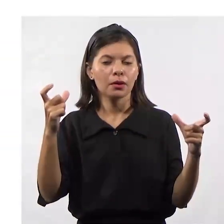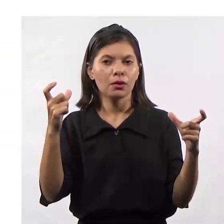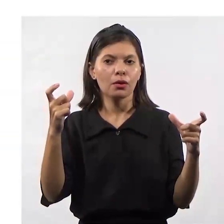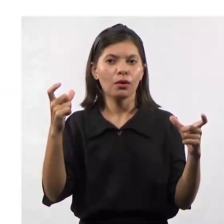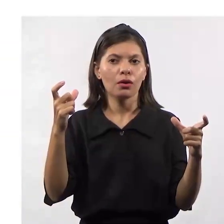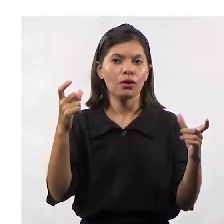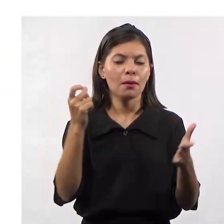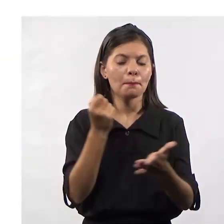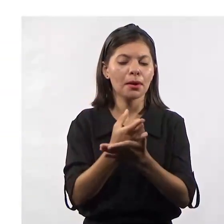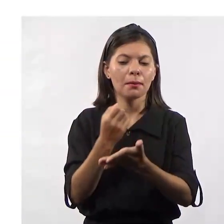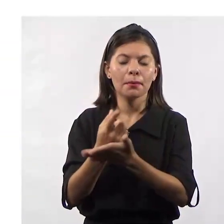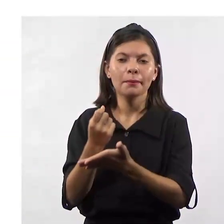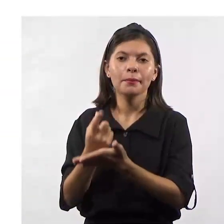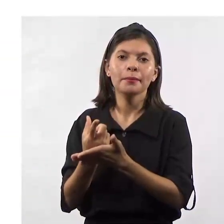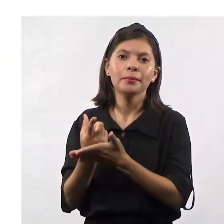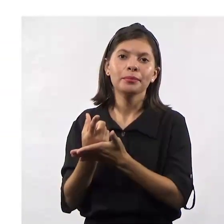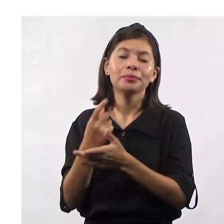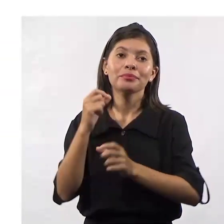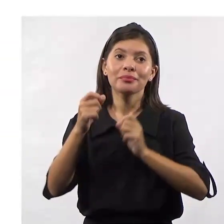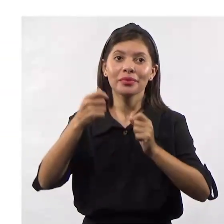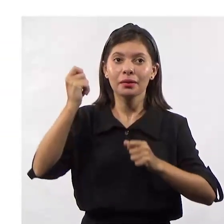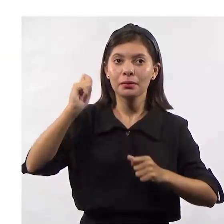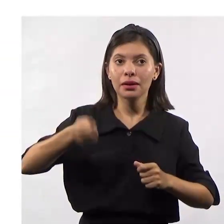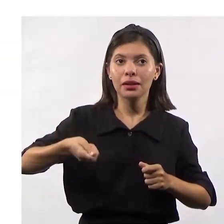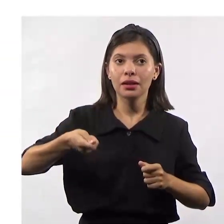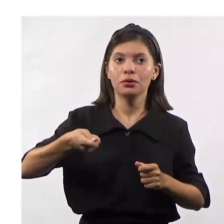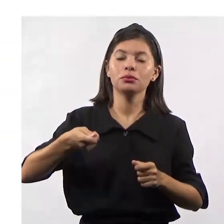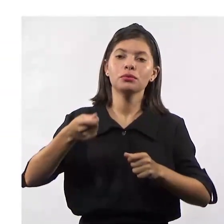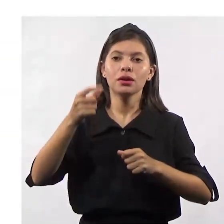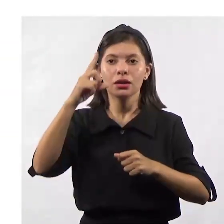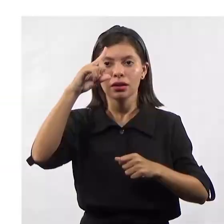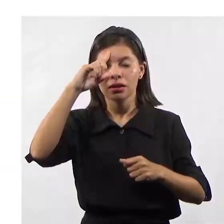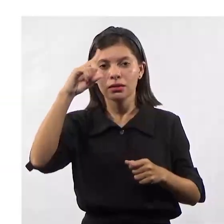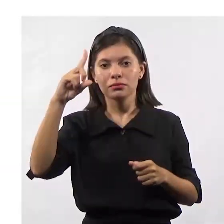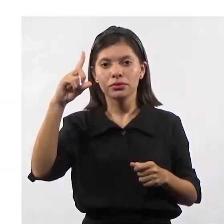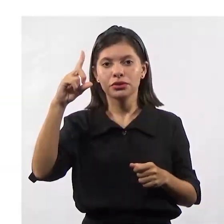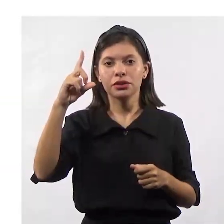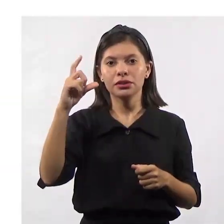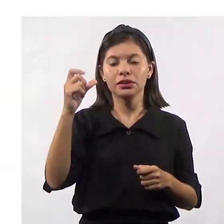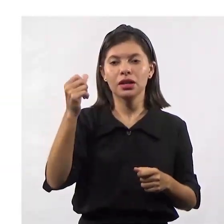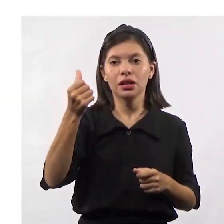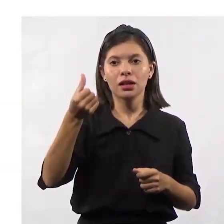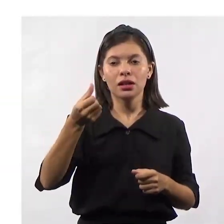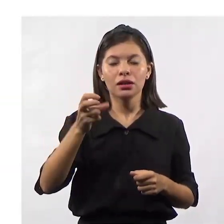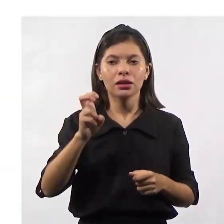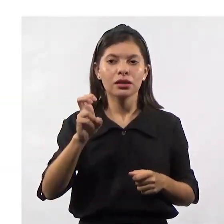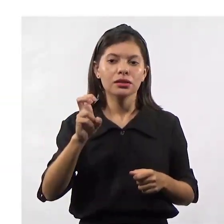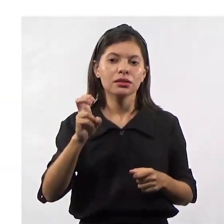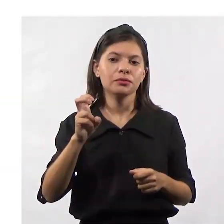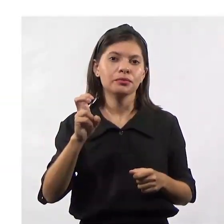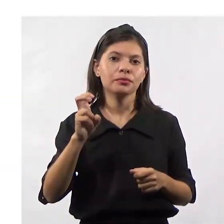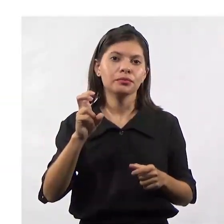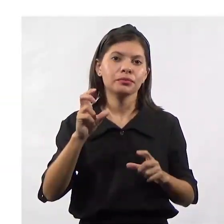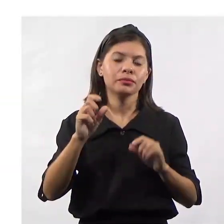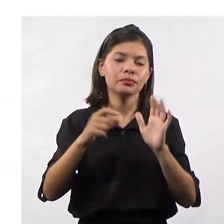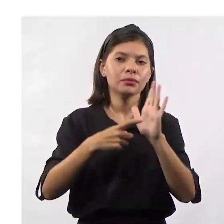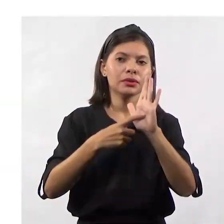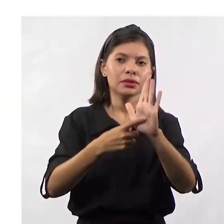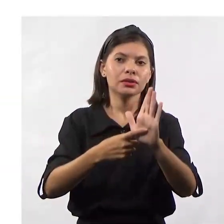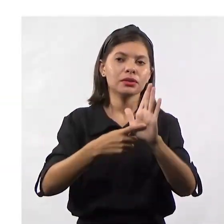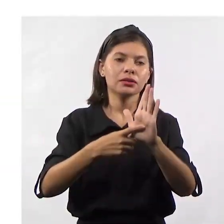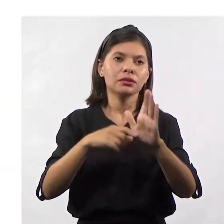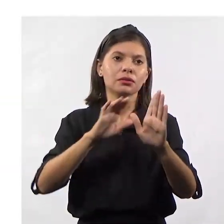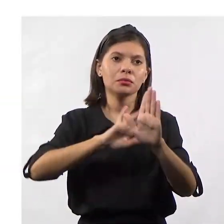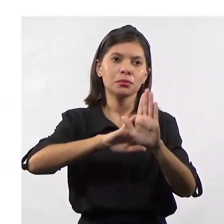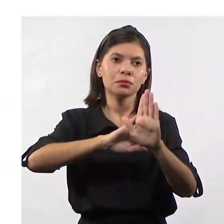lance, tá? Aí a gente está falando do leilão 15 dias úteis, entre a apresentação das propostas e o